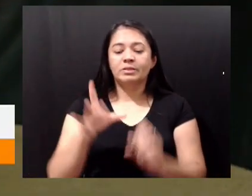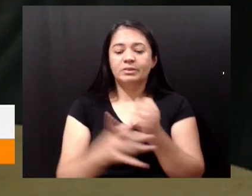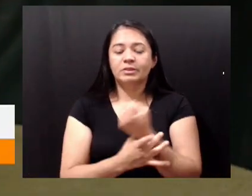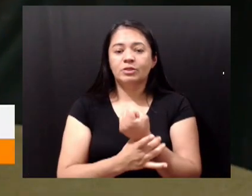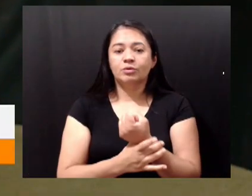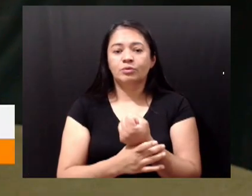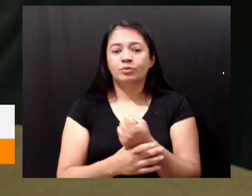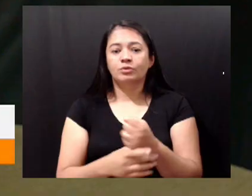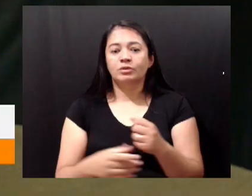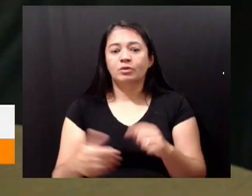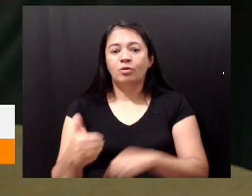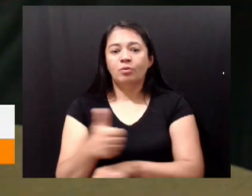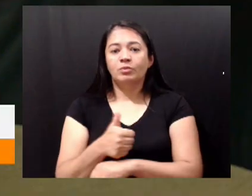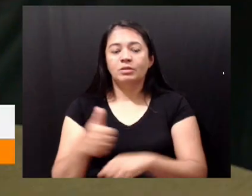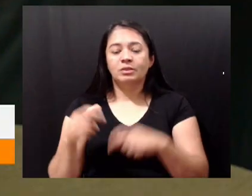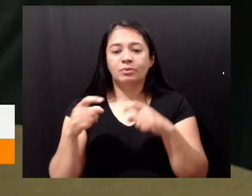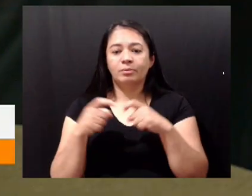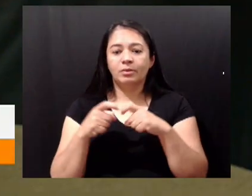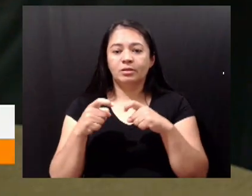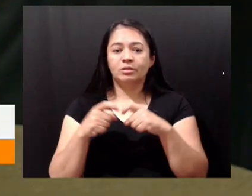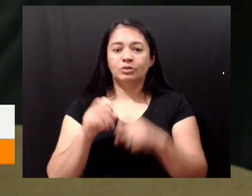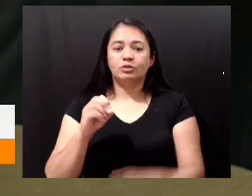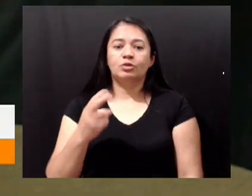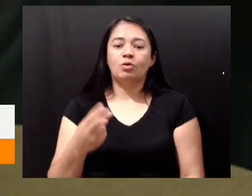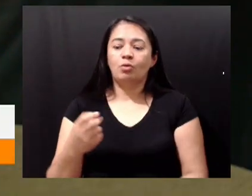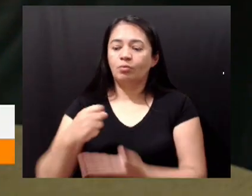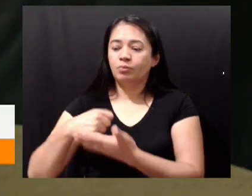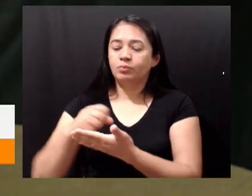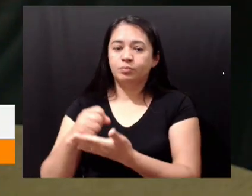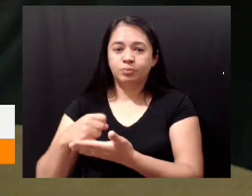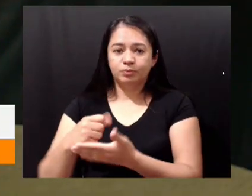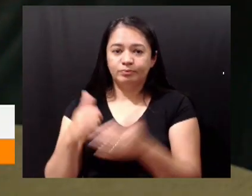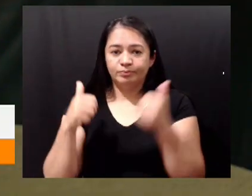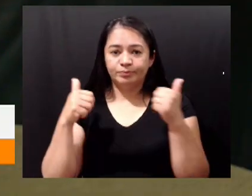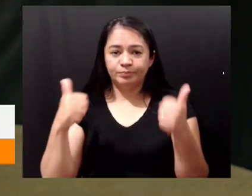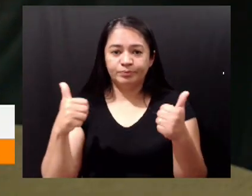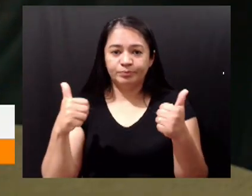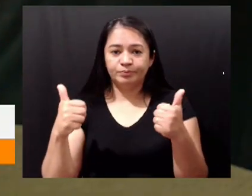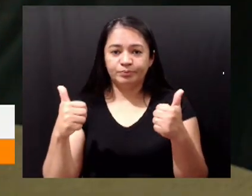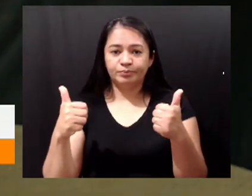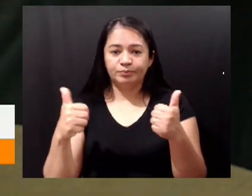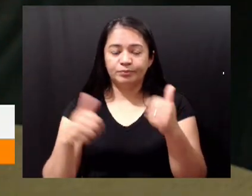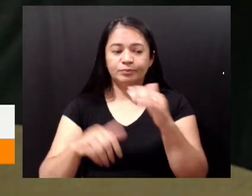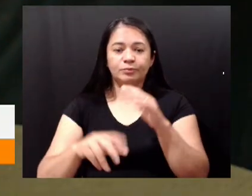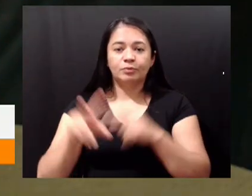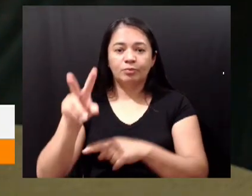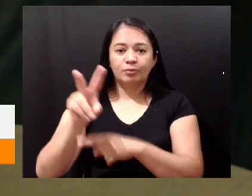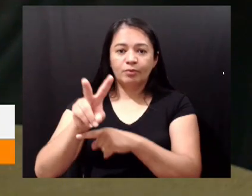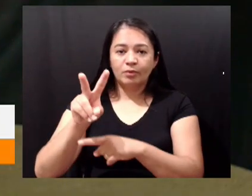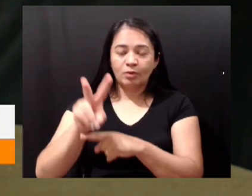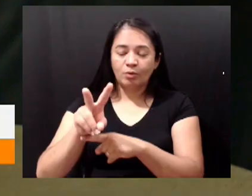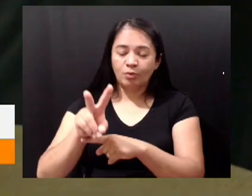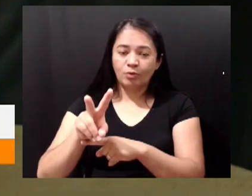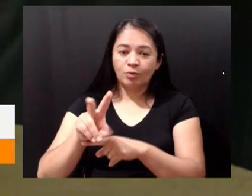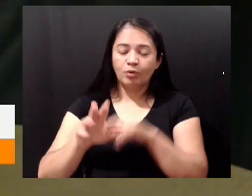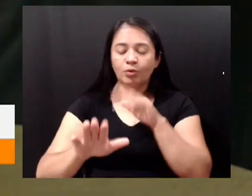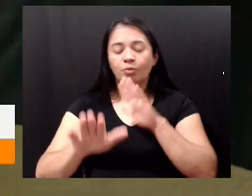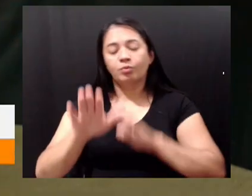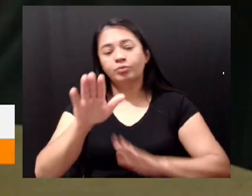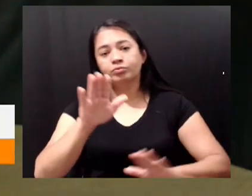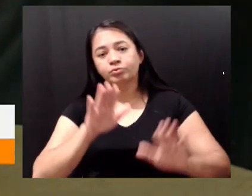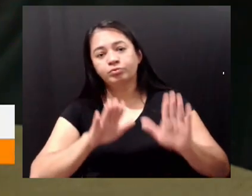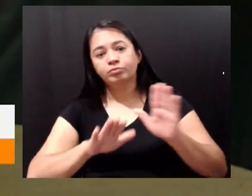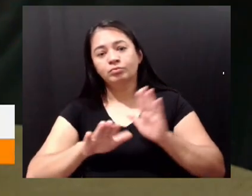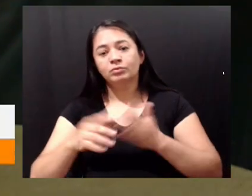orientação médica ou farmacêutica, tá bom? Então, cuide-se muito bem, cuidado aí com a sua automedicação,